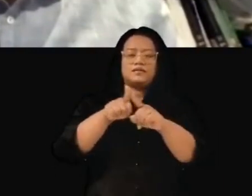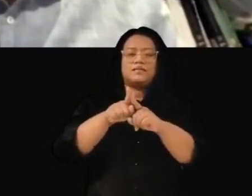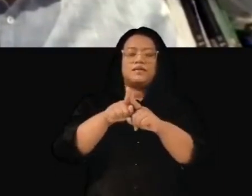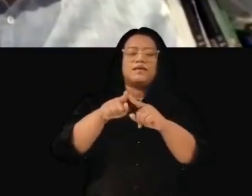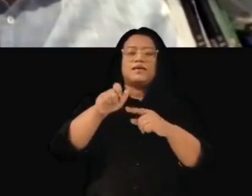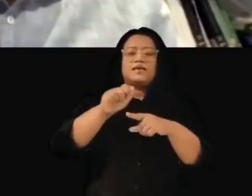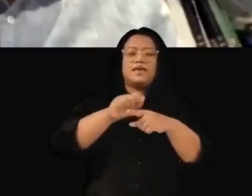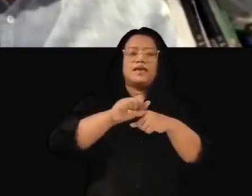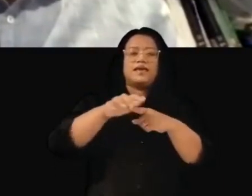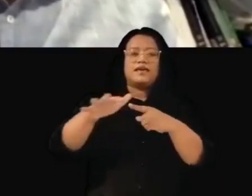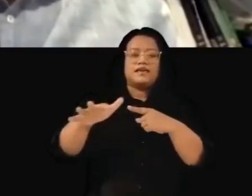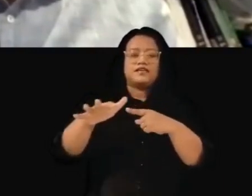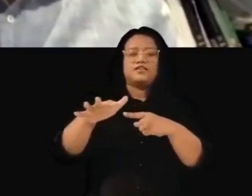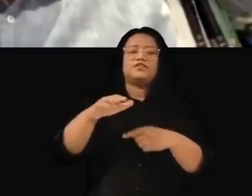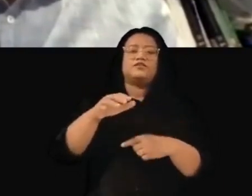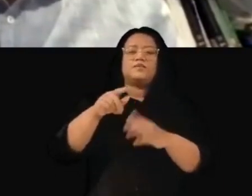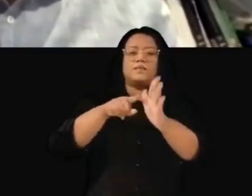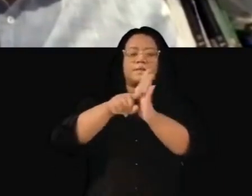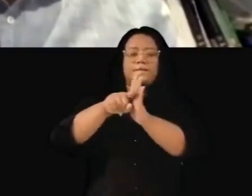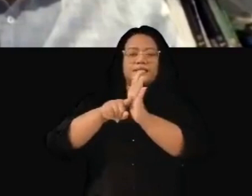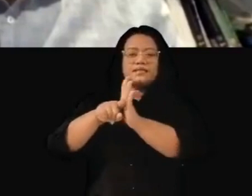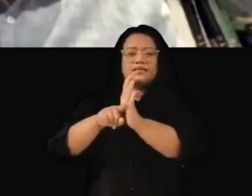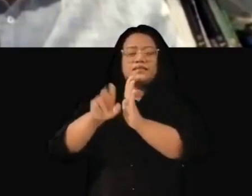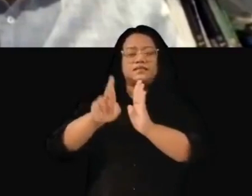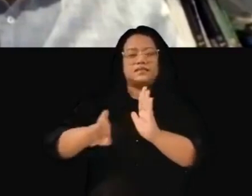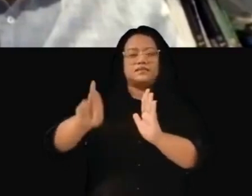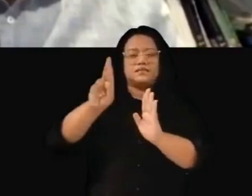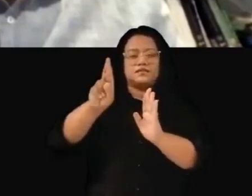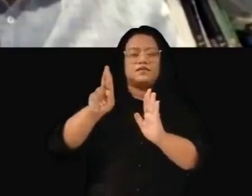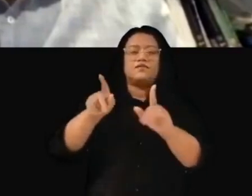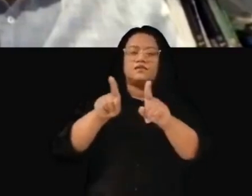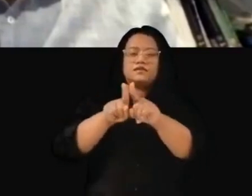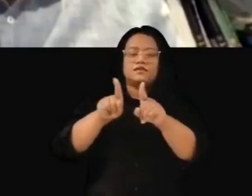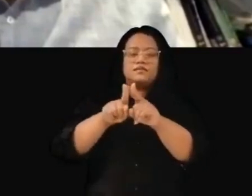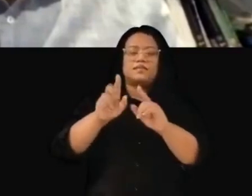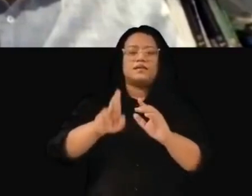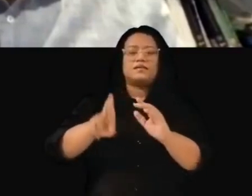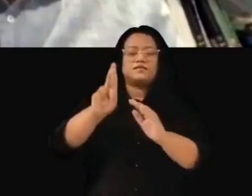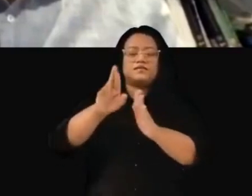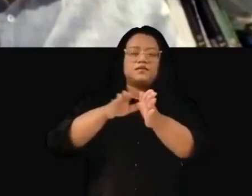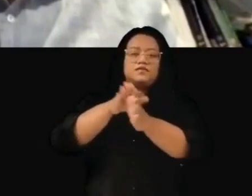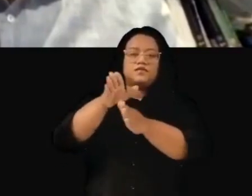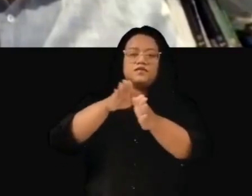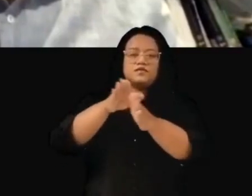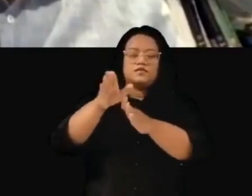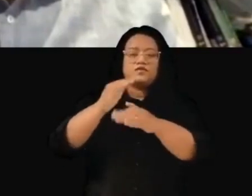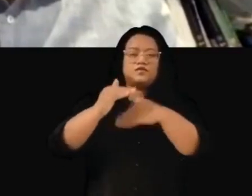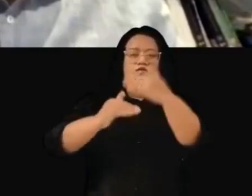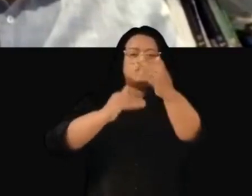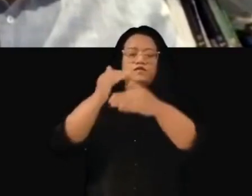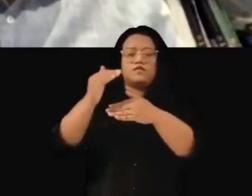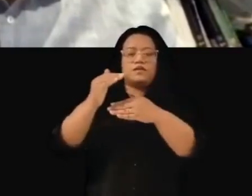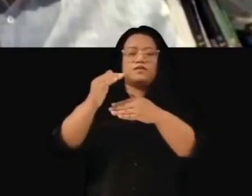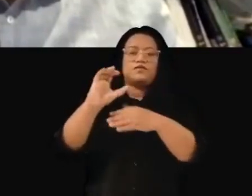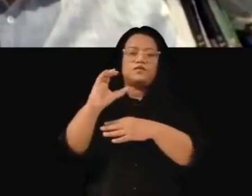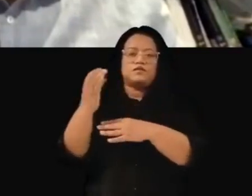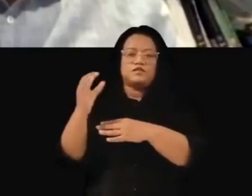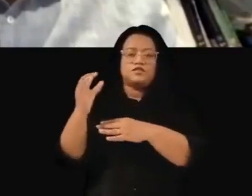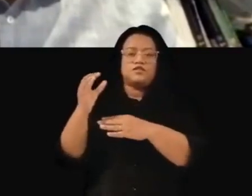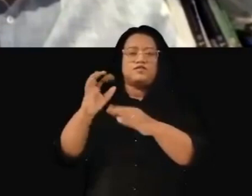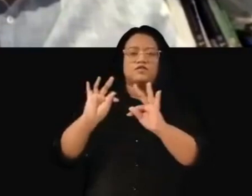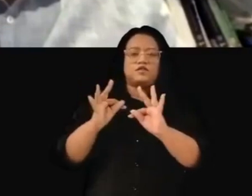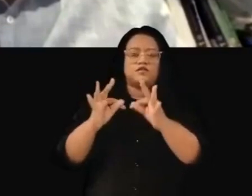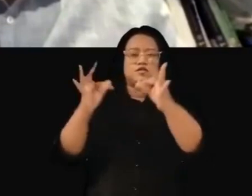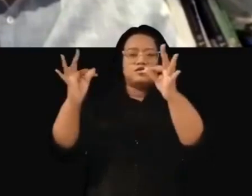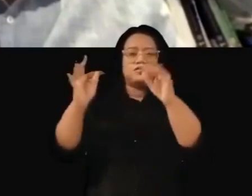Pesquisa Waterlat Gobacid, pesquisador do Conselho Nacional de Desenvolvimento Científico e Tecnológico e do Grupo de Pesquisa de Meio